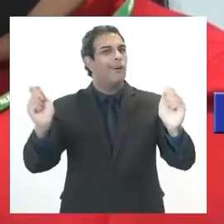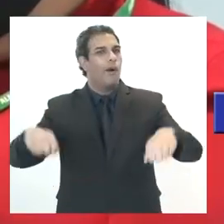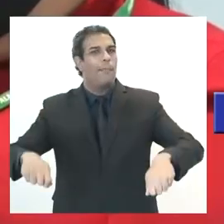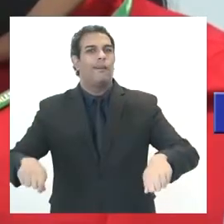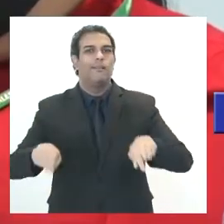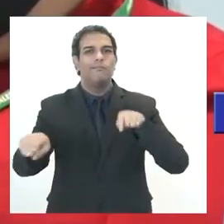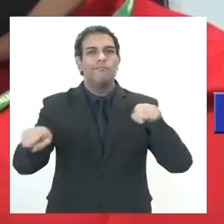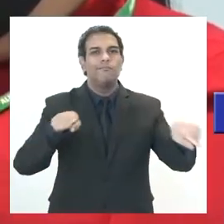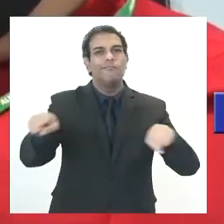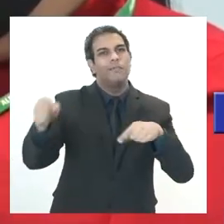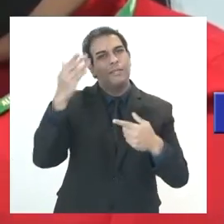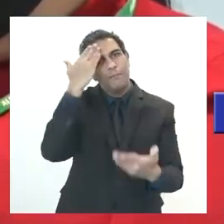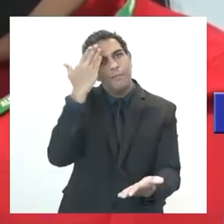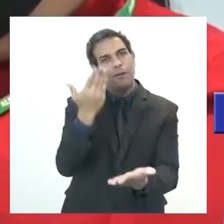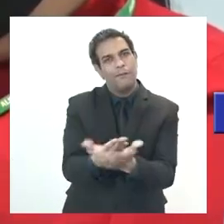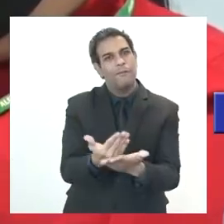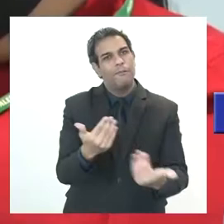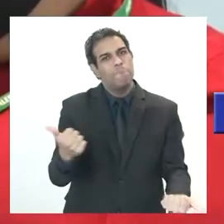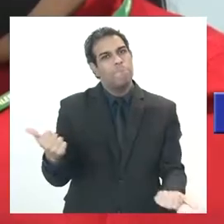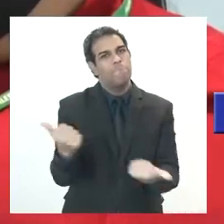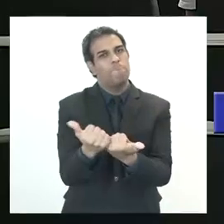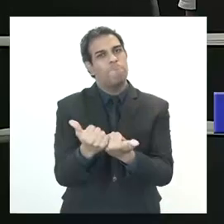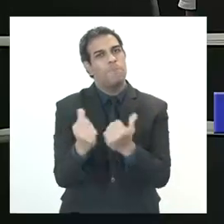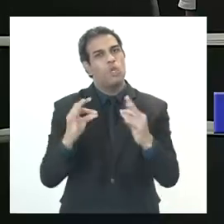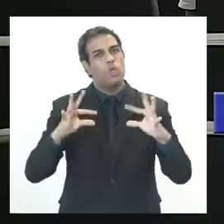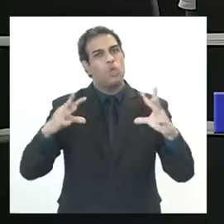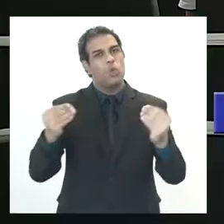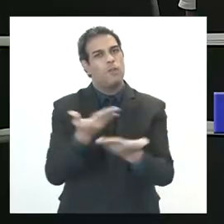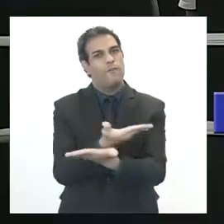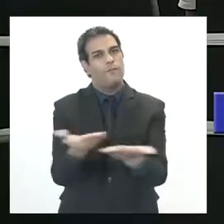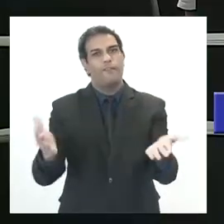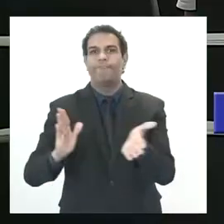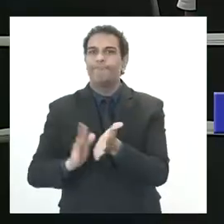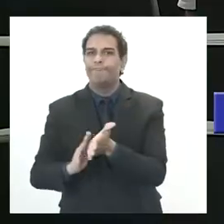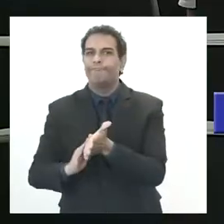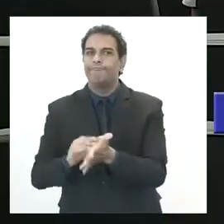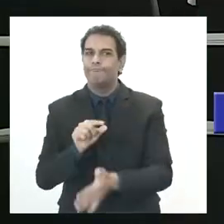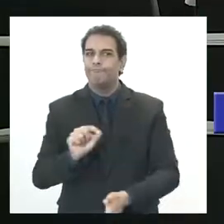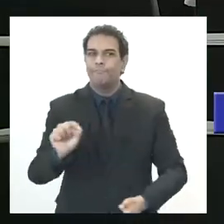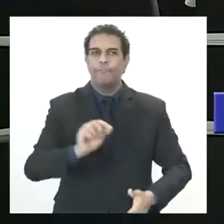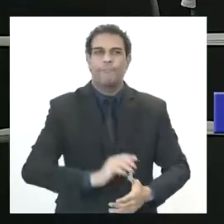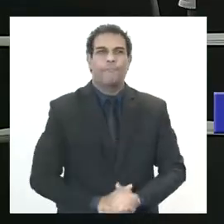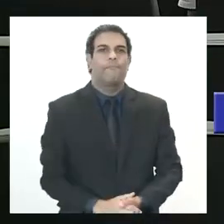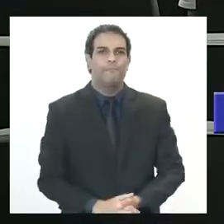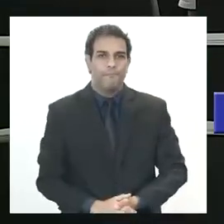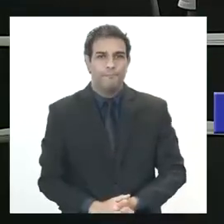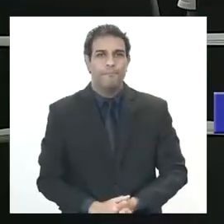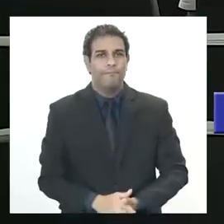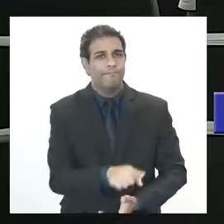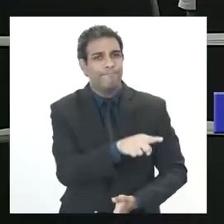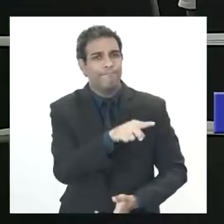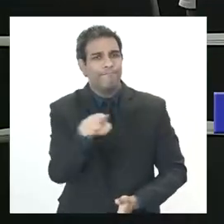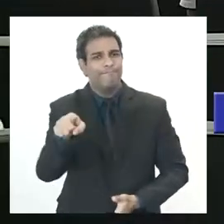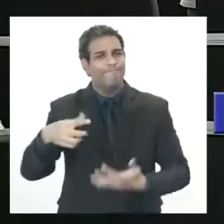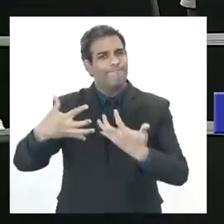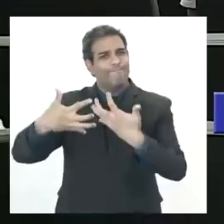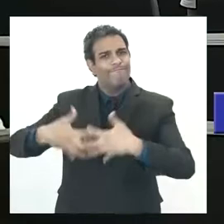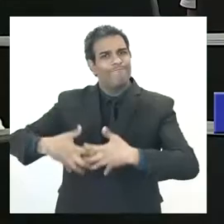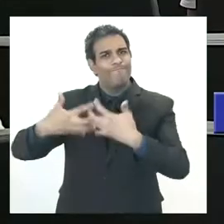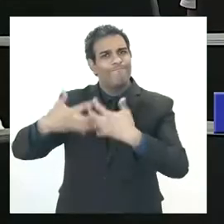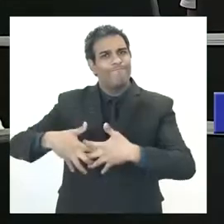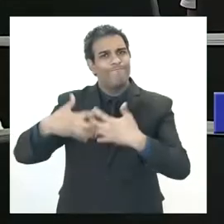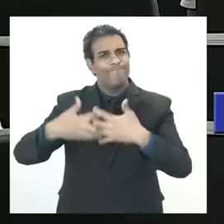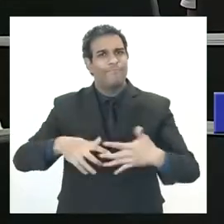muito obrigado pelo apoio quanto que vocês aqui foi feita a reflexão aqui sobre